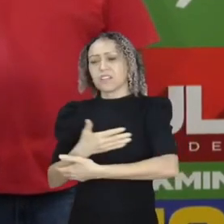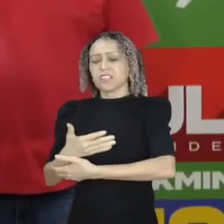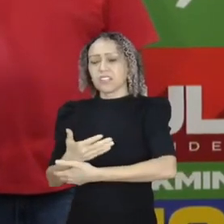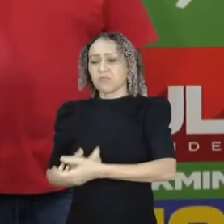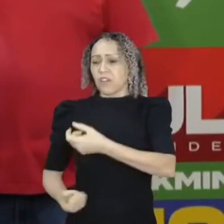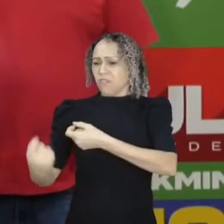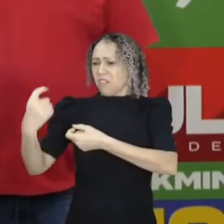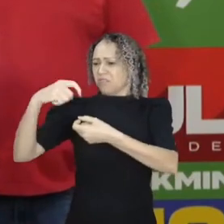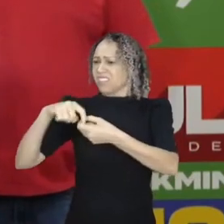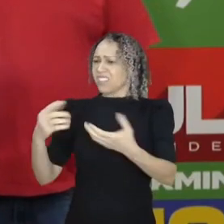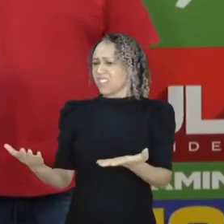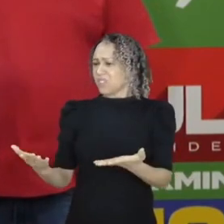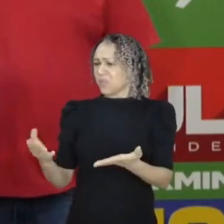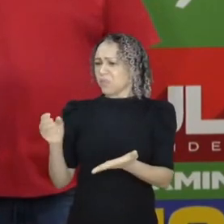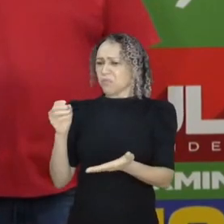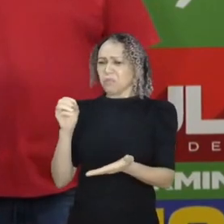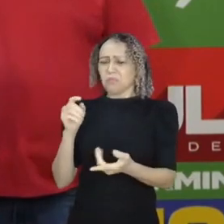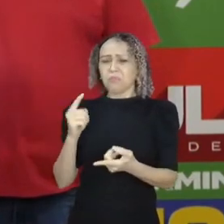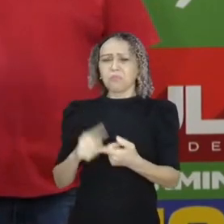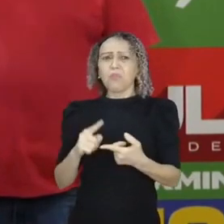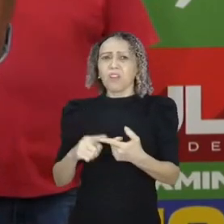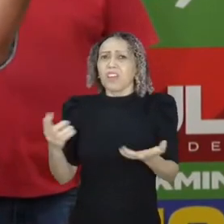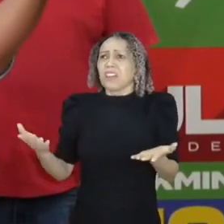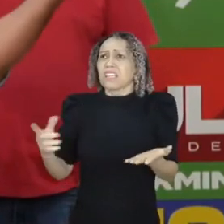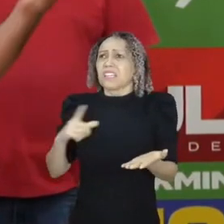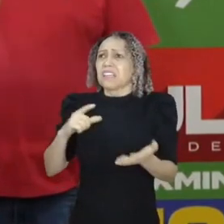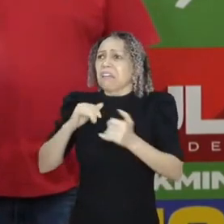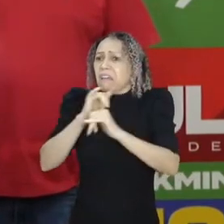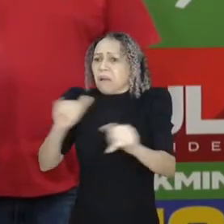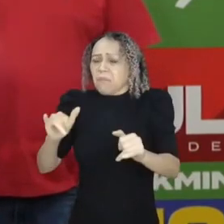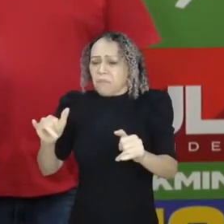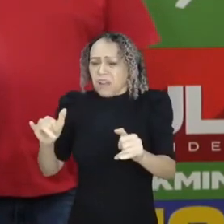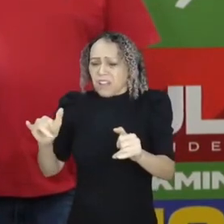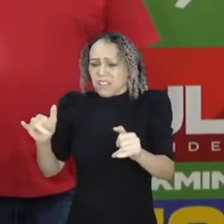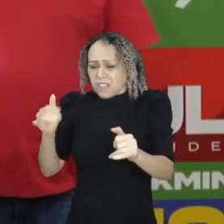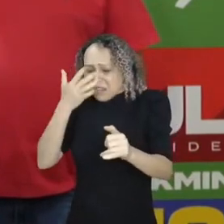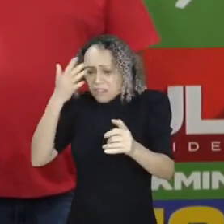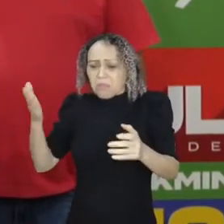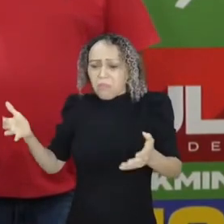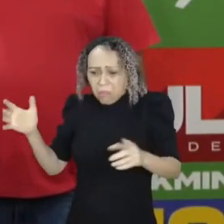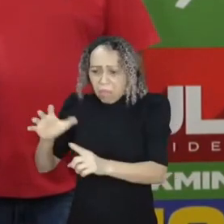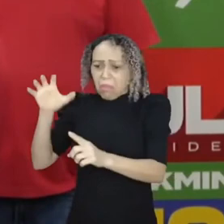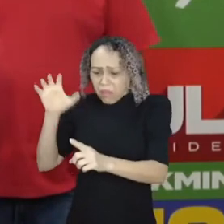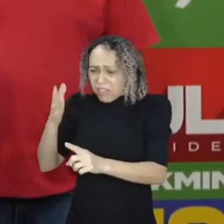campanha de desmotivação da vacina? Você tem... Ah.